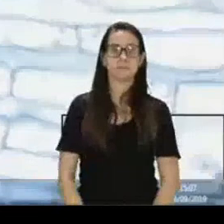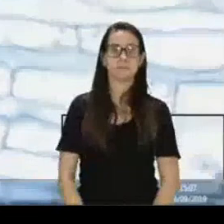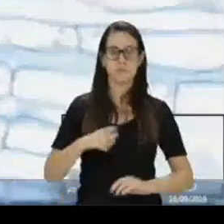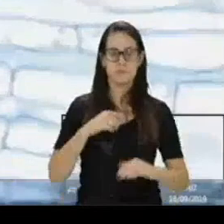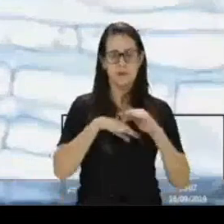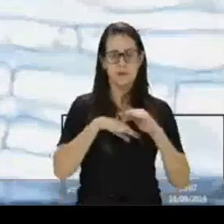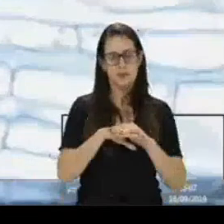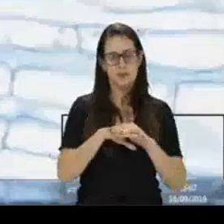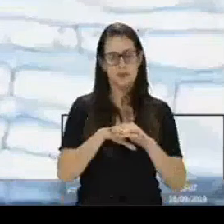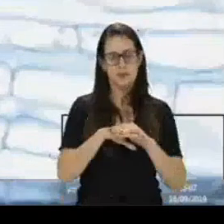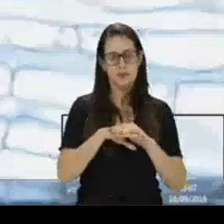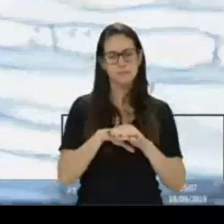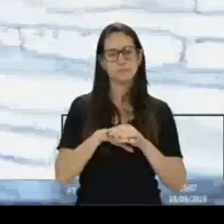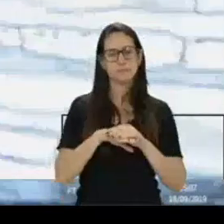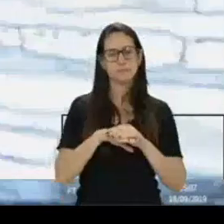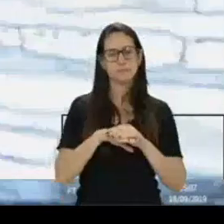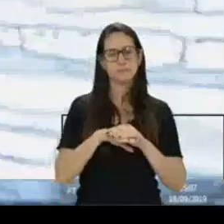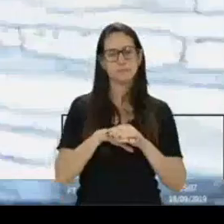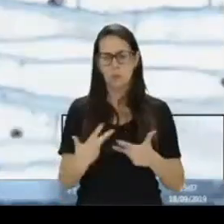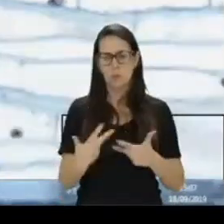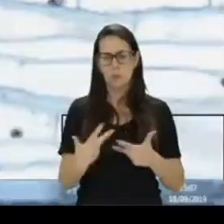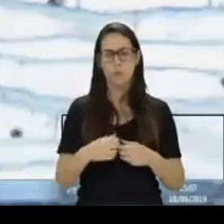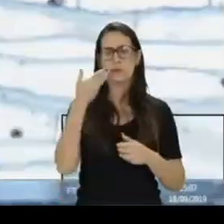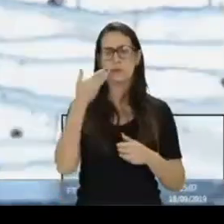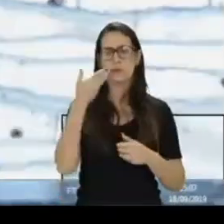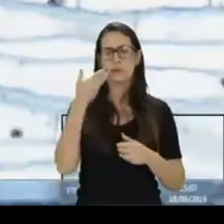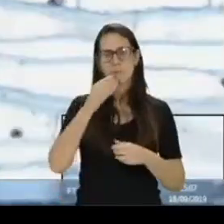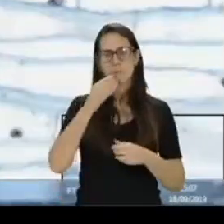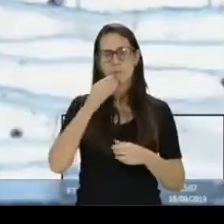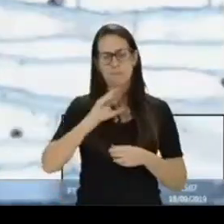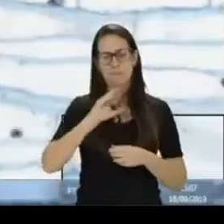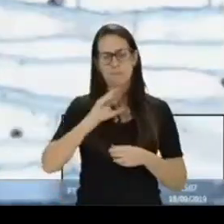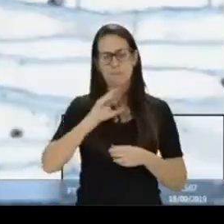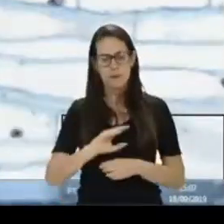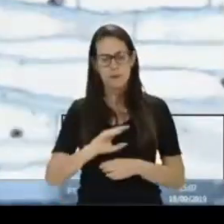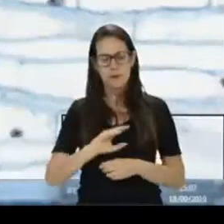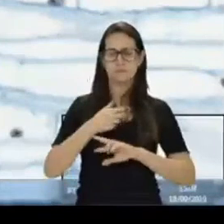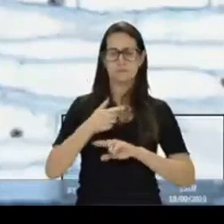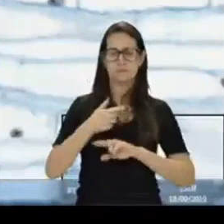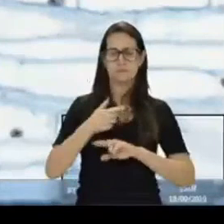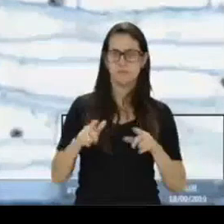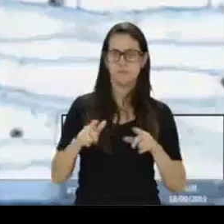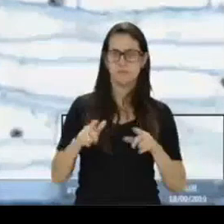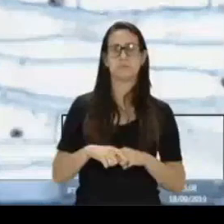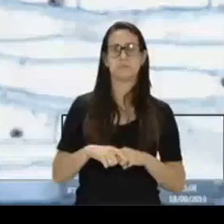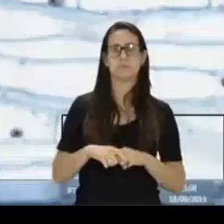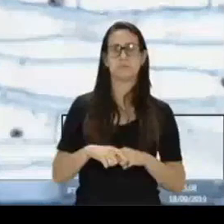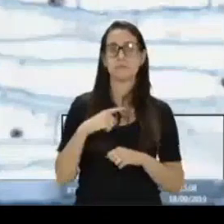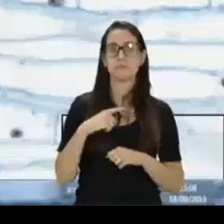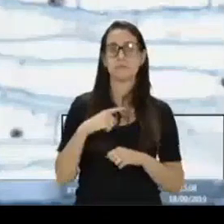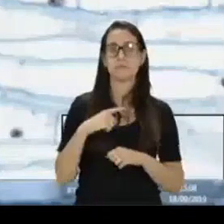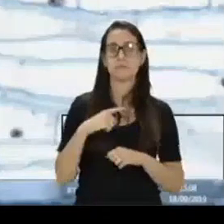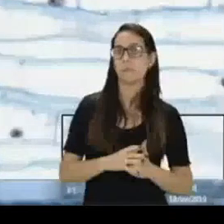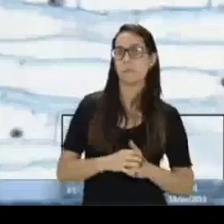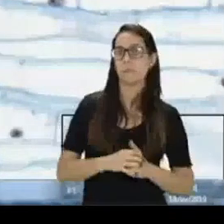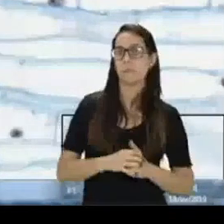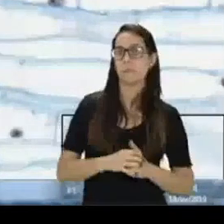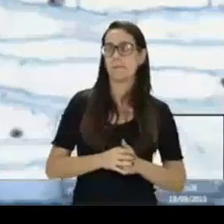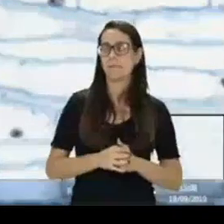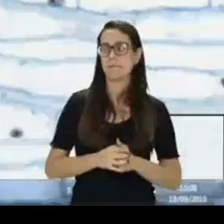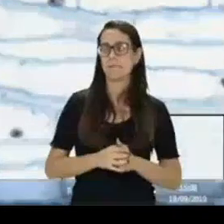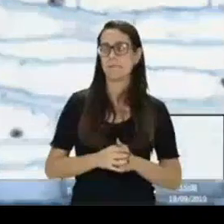compostos, armazenam carboidratos, né? Então, nós temos os amiloplastos que fazem esse papel, que também é